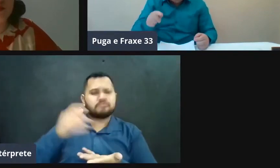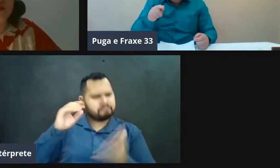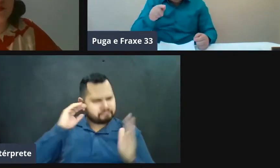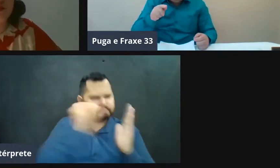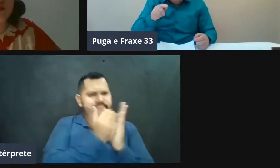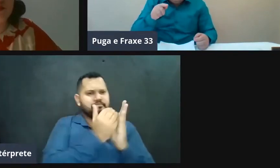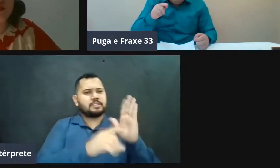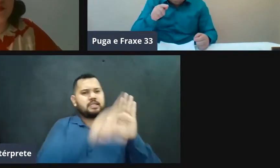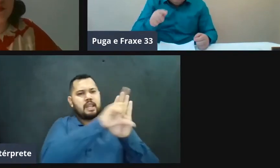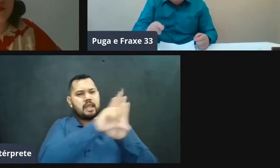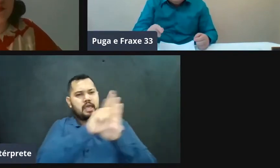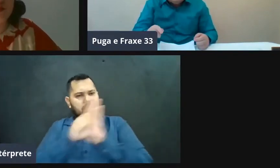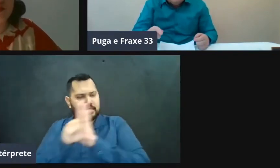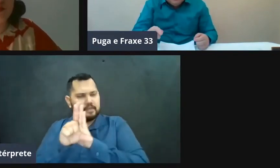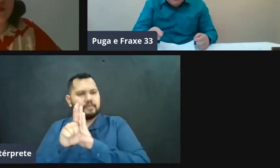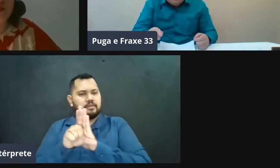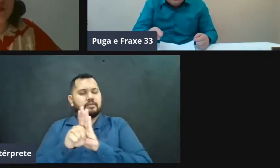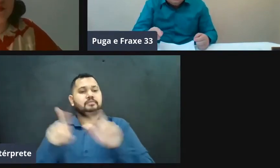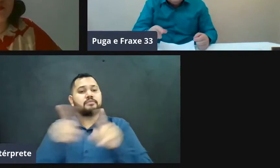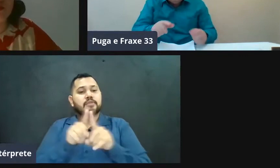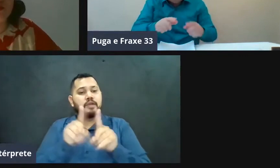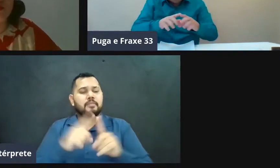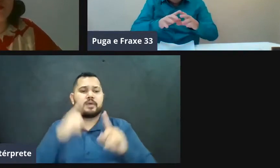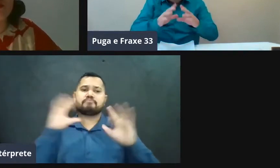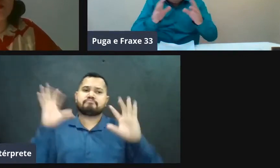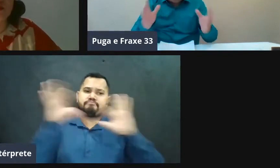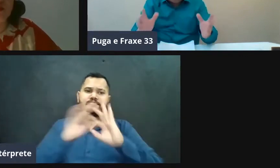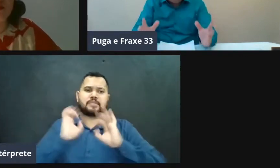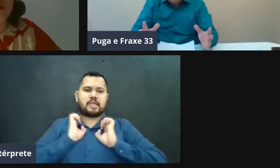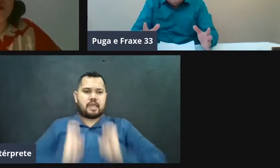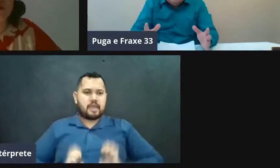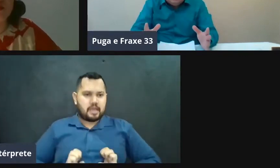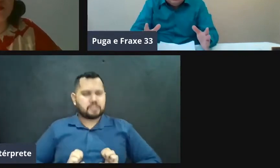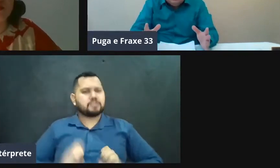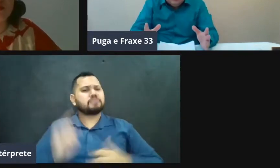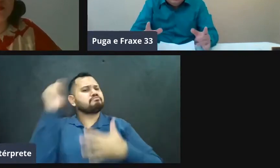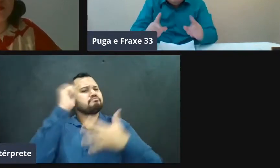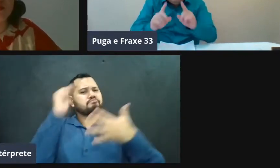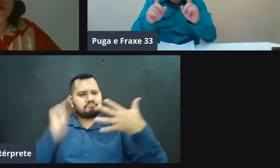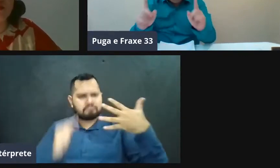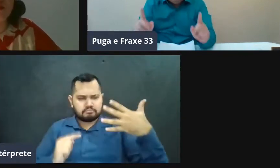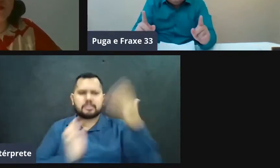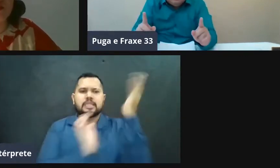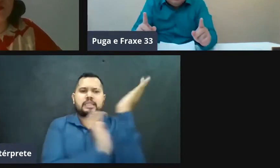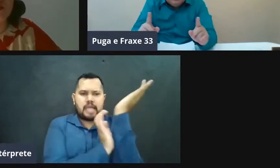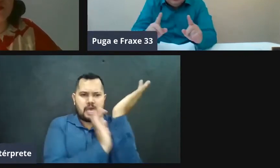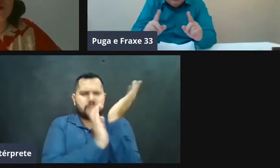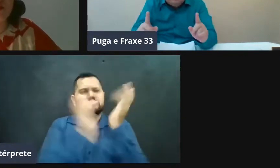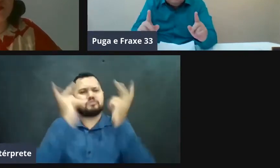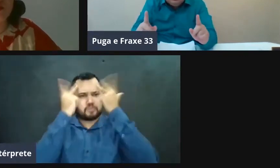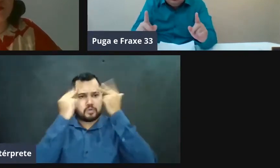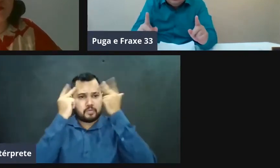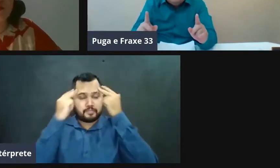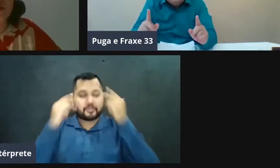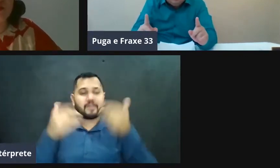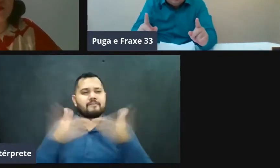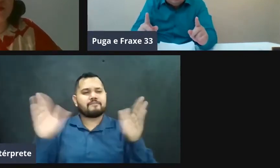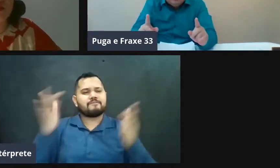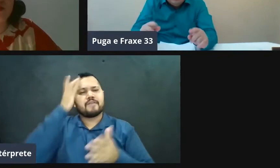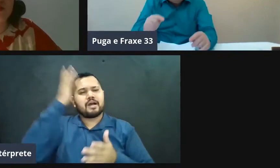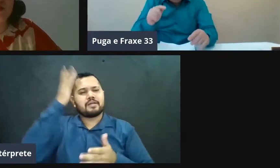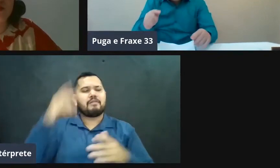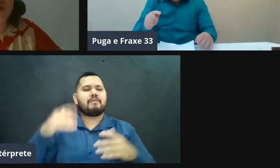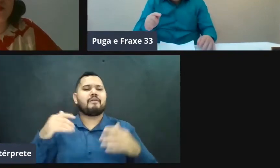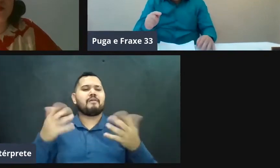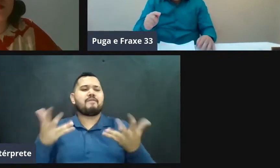leis, vendo a questão ética, cumprindo todos os ditames. A facilitação aqui não é no sentido